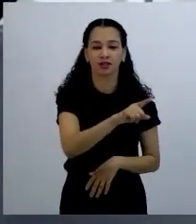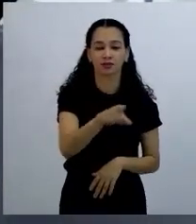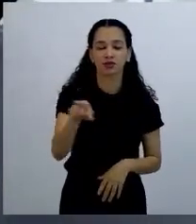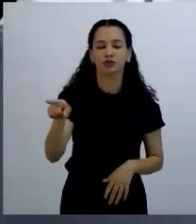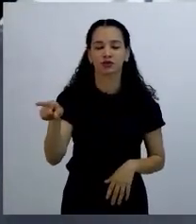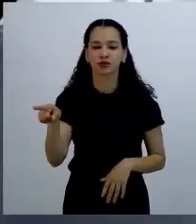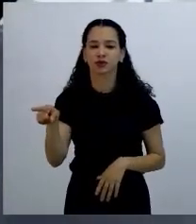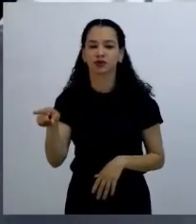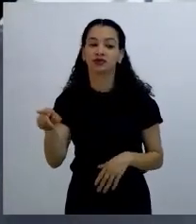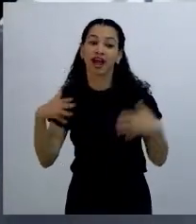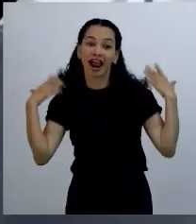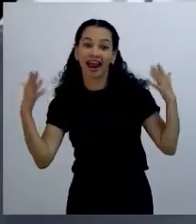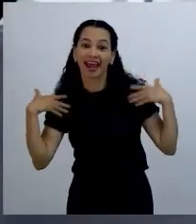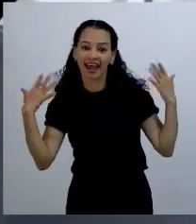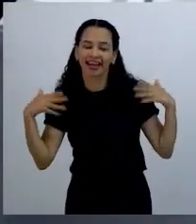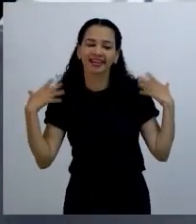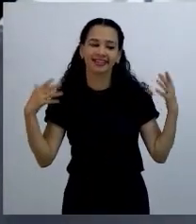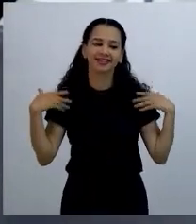alegrem-se